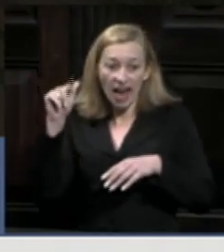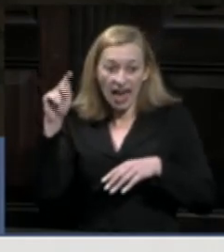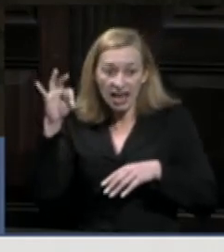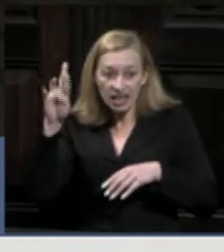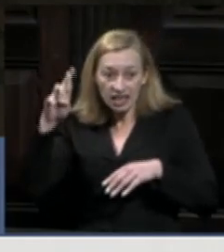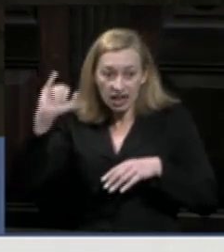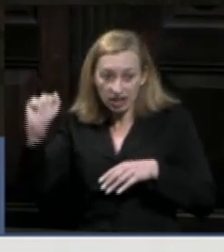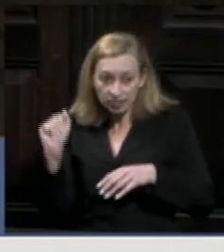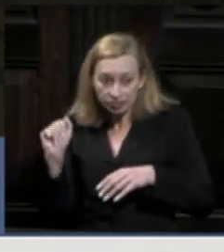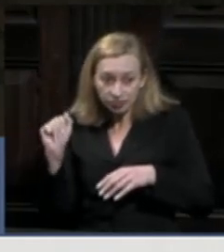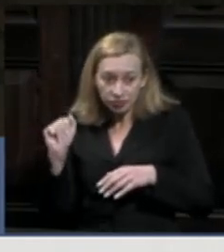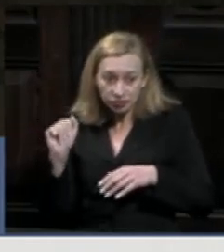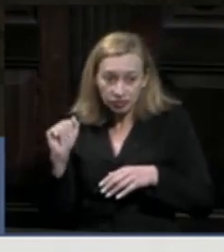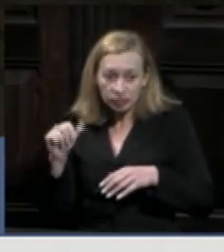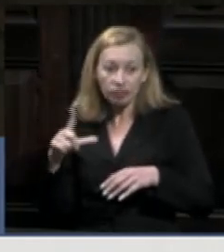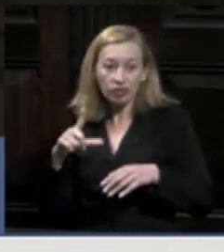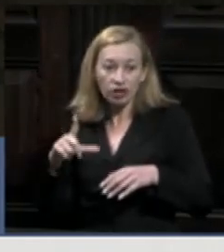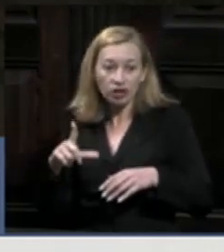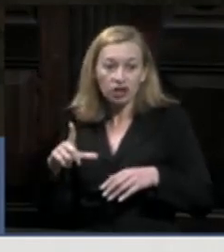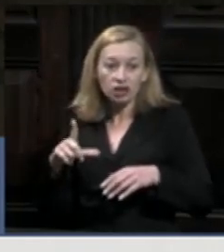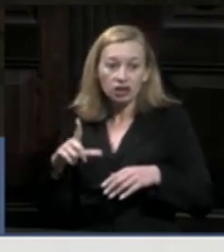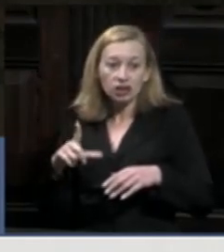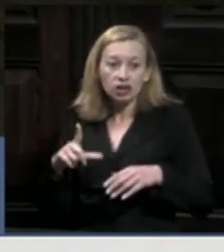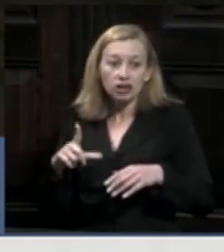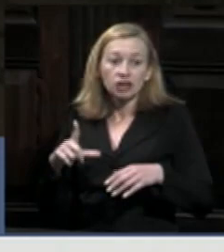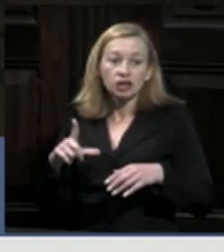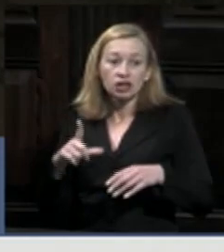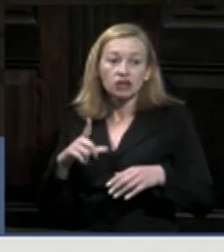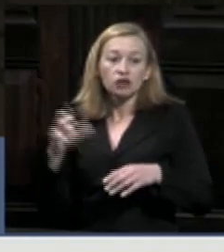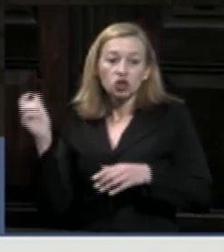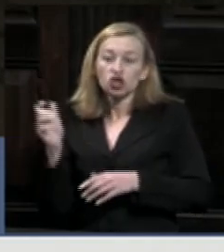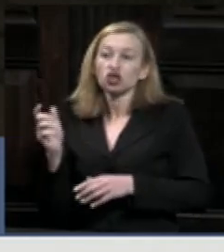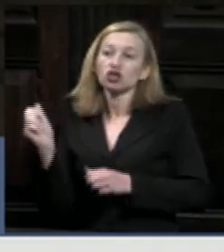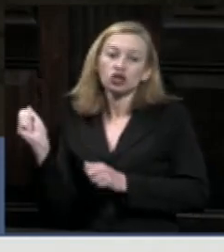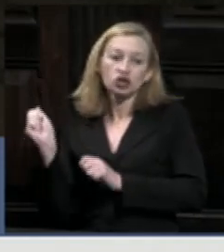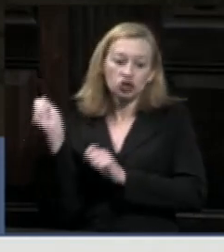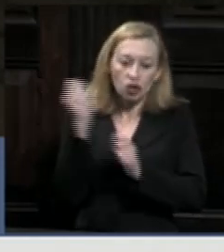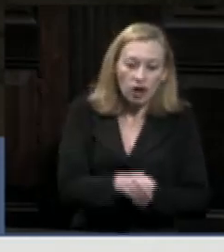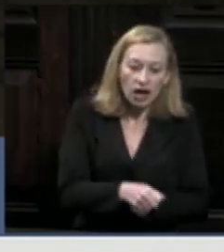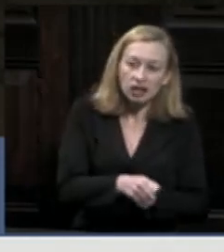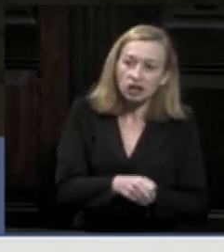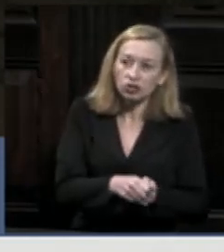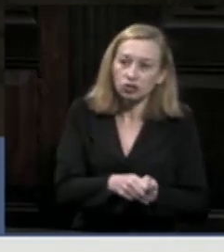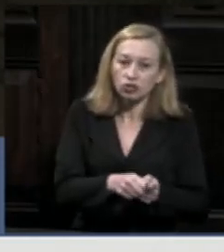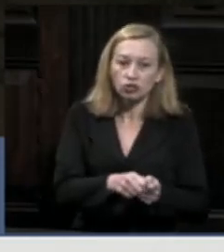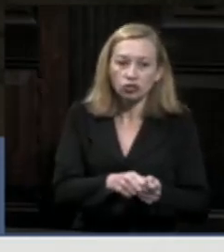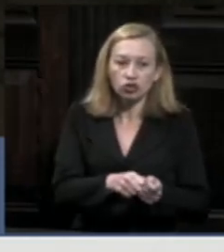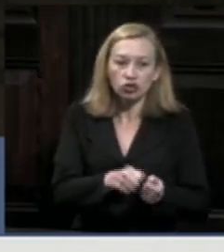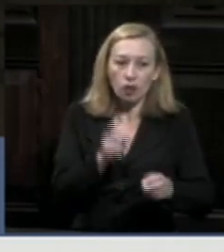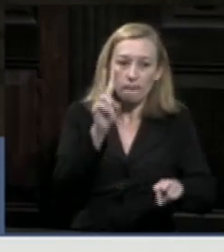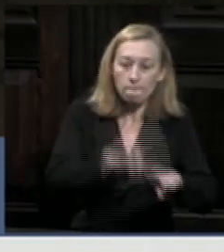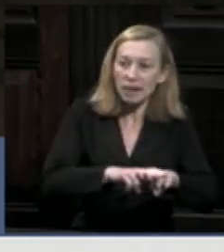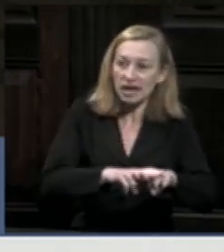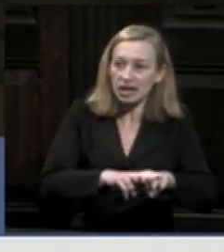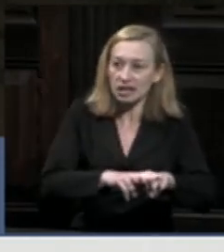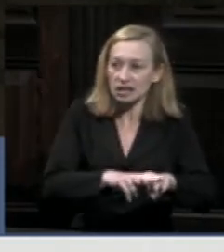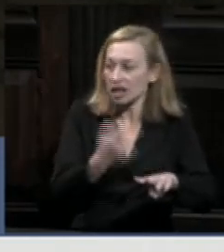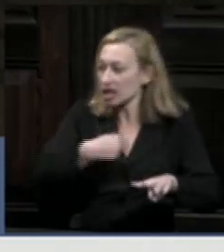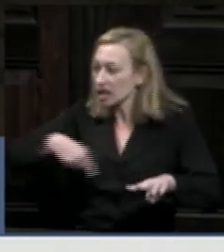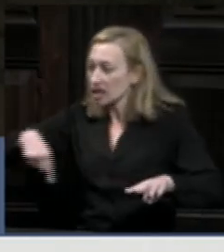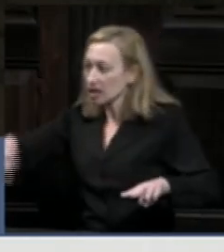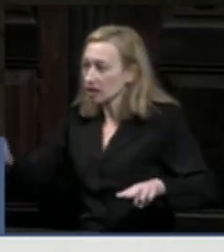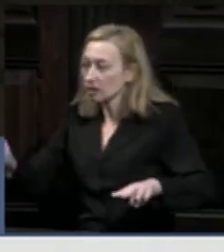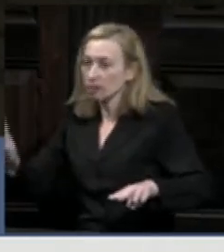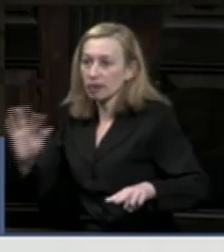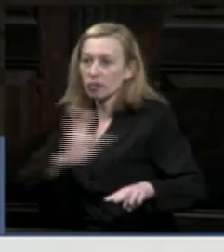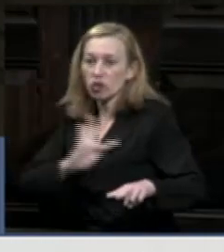defesa recheado que foi jogado ao chão arrastada como uma criminosa comum já o chamada para uma delegacia